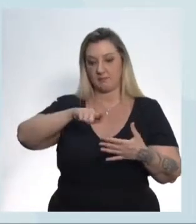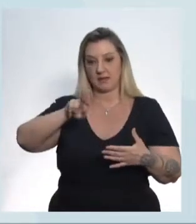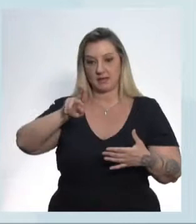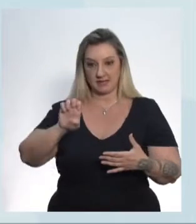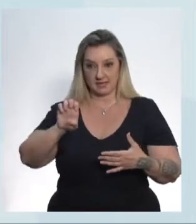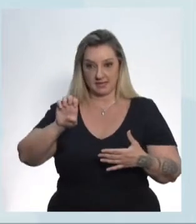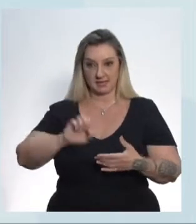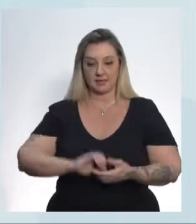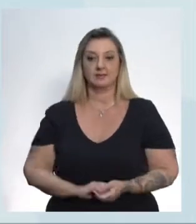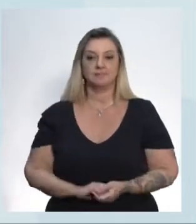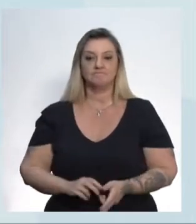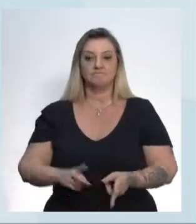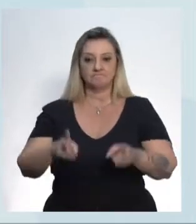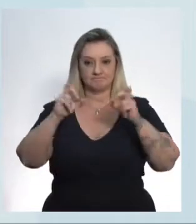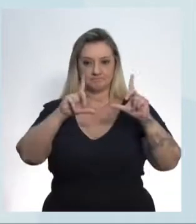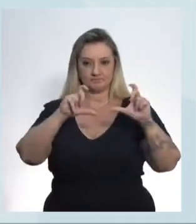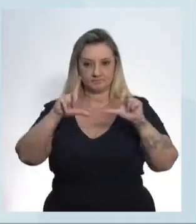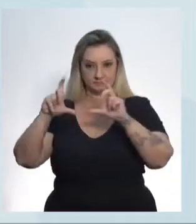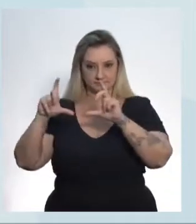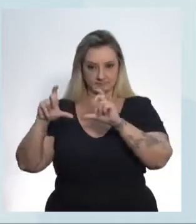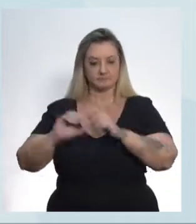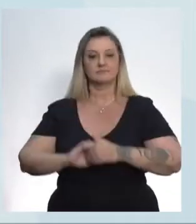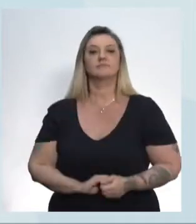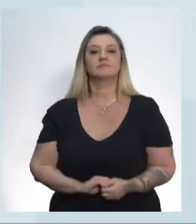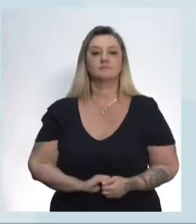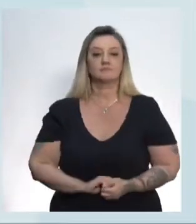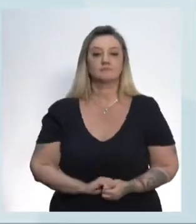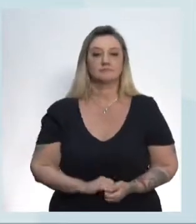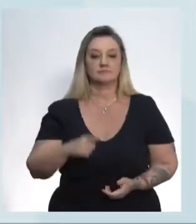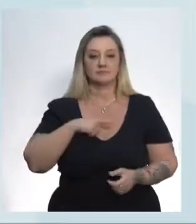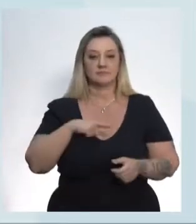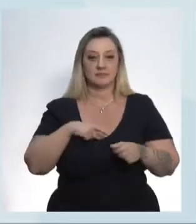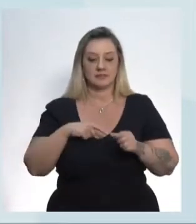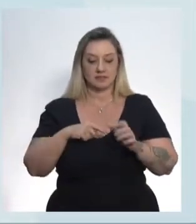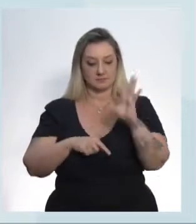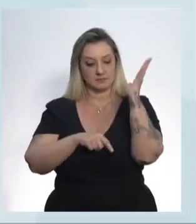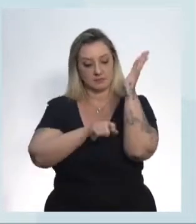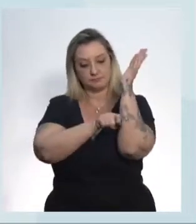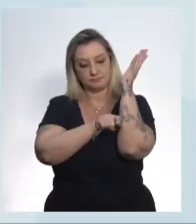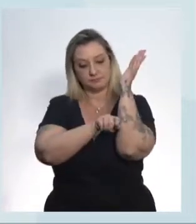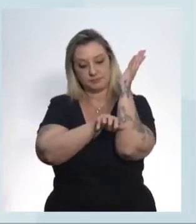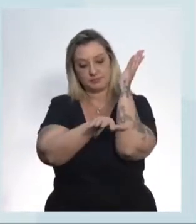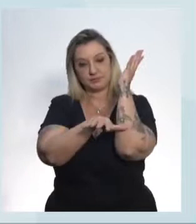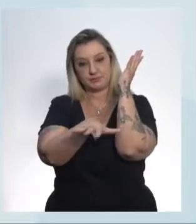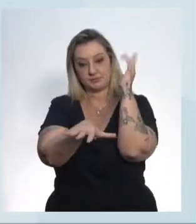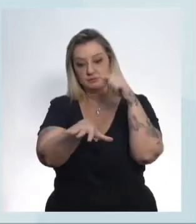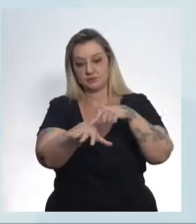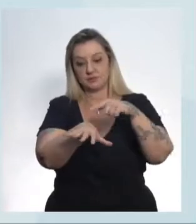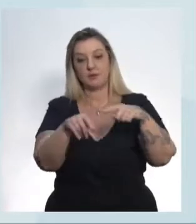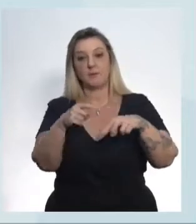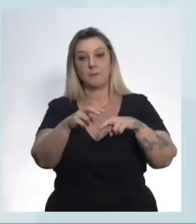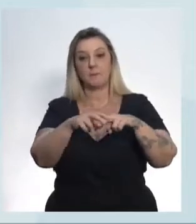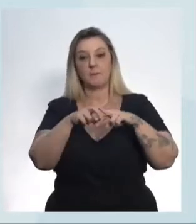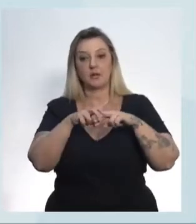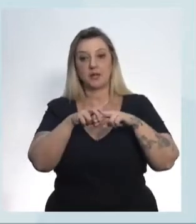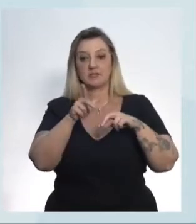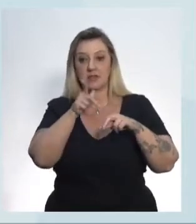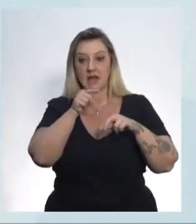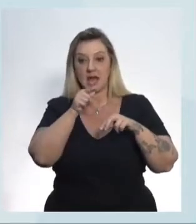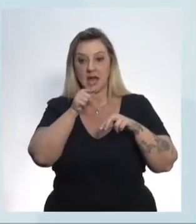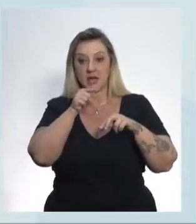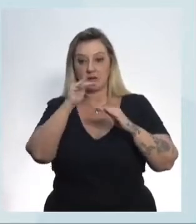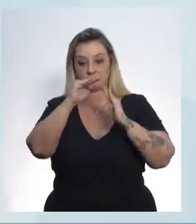gente observa aí as fotos, nós vemos que eles têm, né, as raízes muito longas por causa do efeito das marés, né?